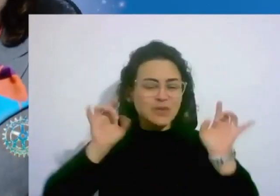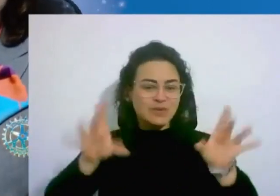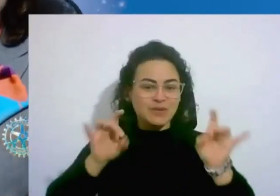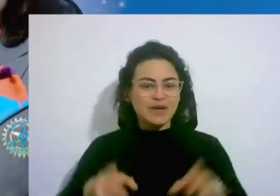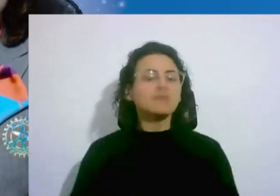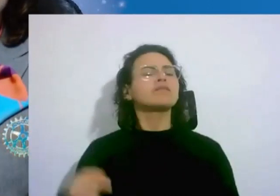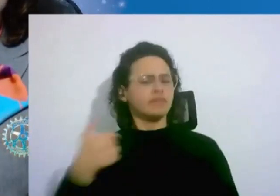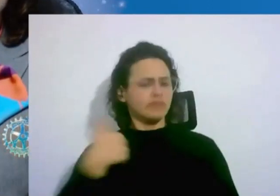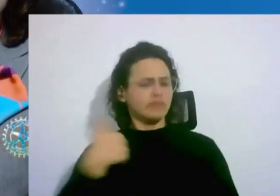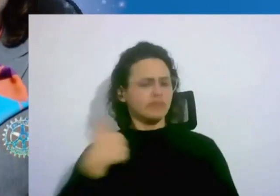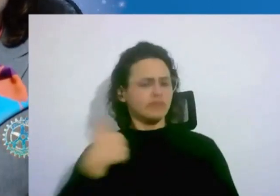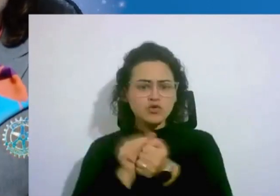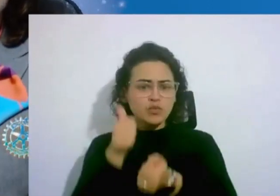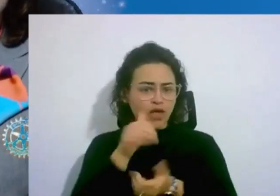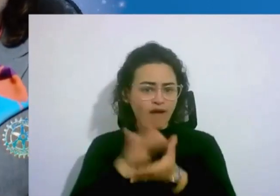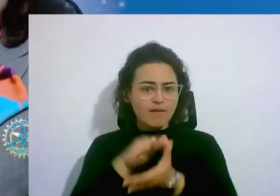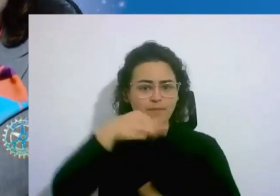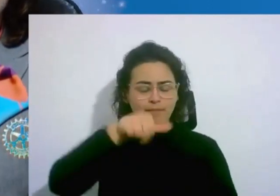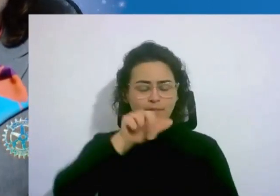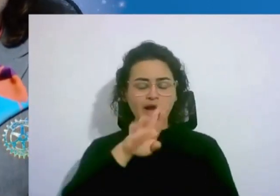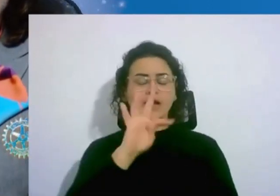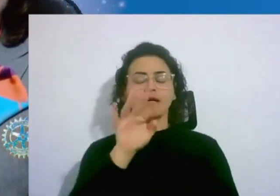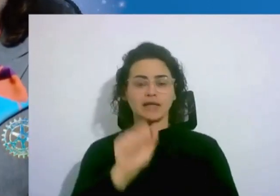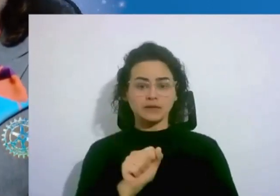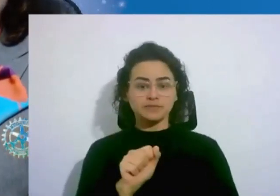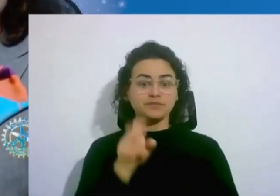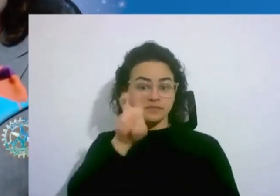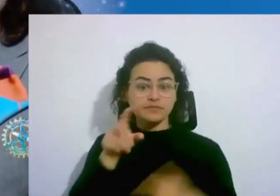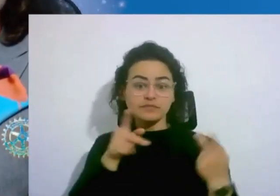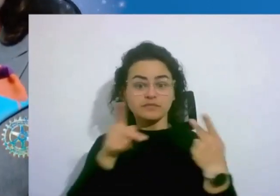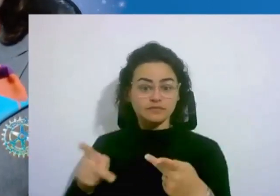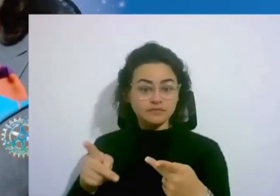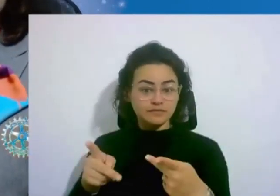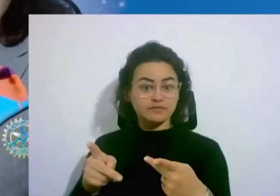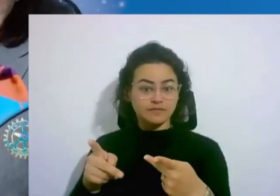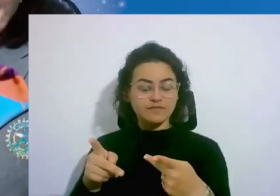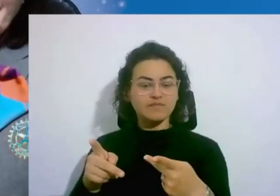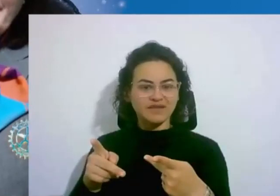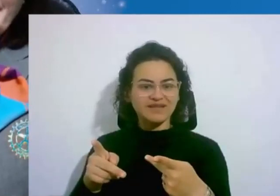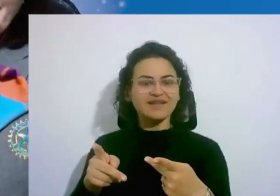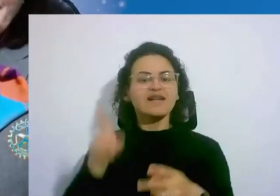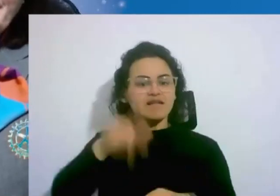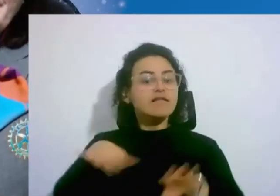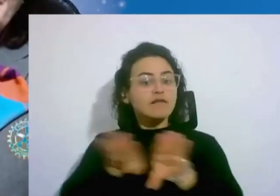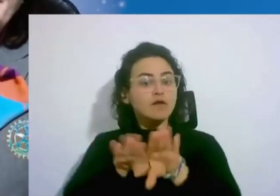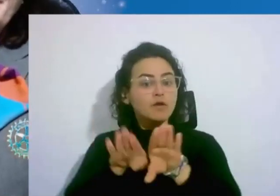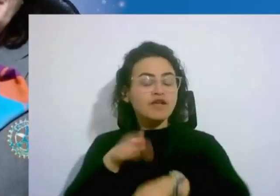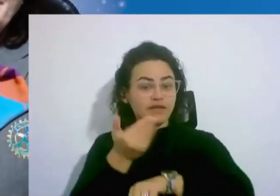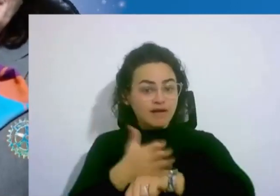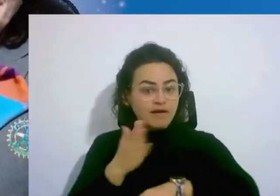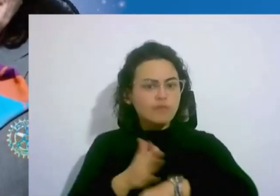5 visitas oficiais que fizemos e nos treinamentos que tivemos, já constatamos